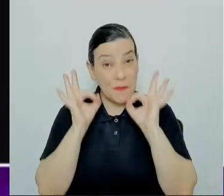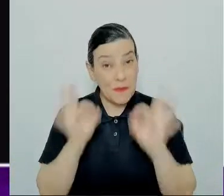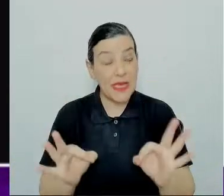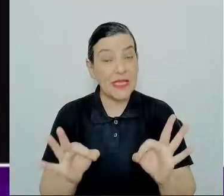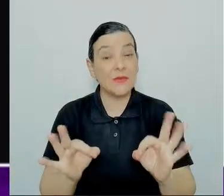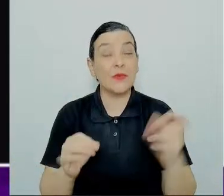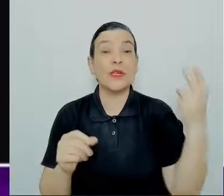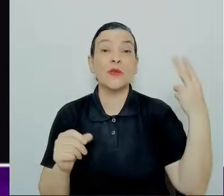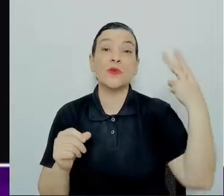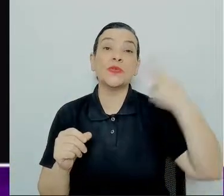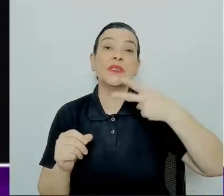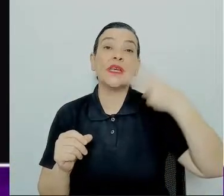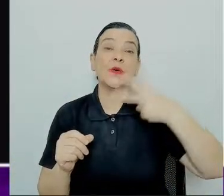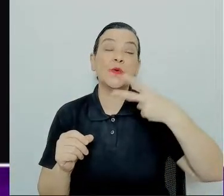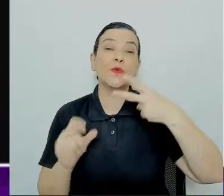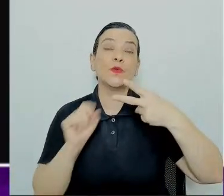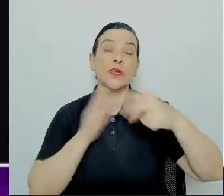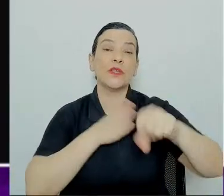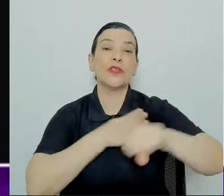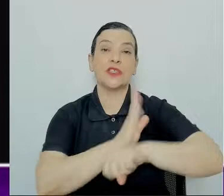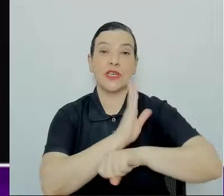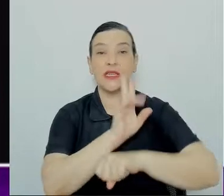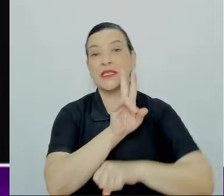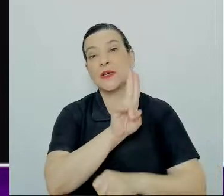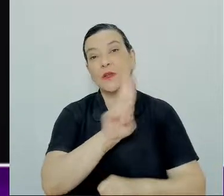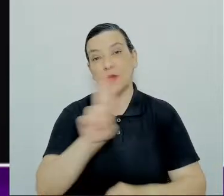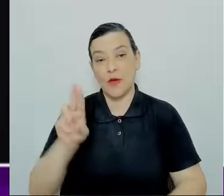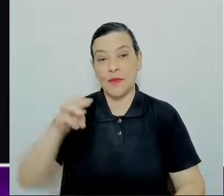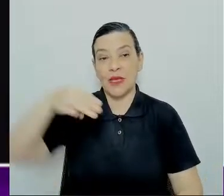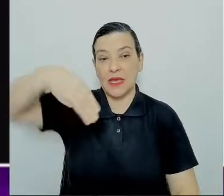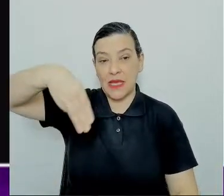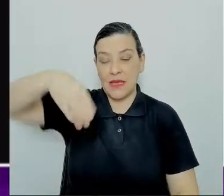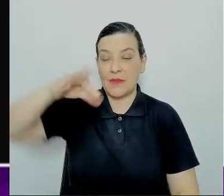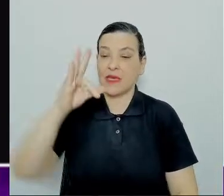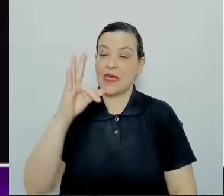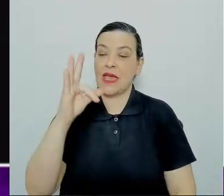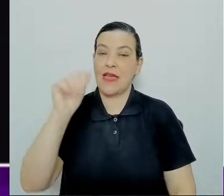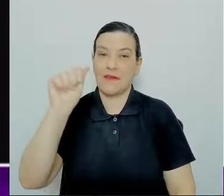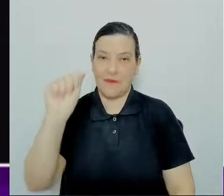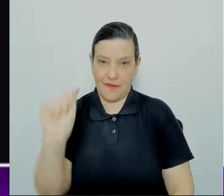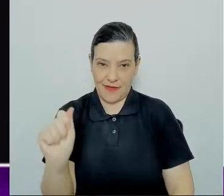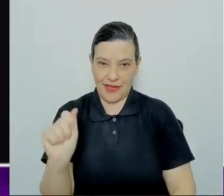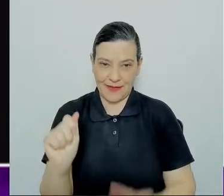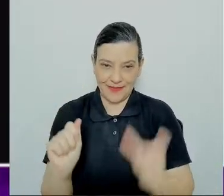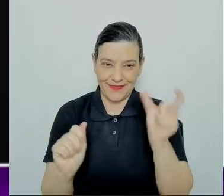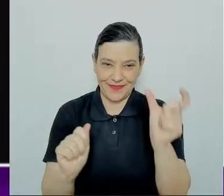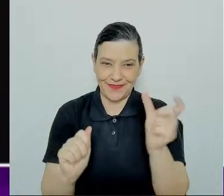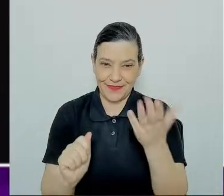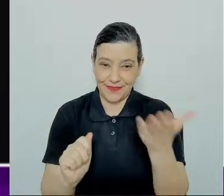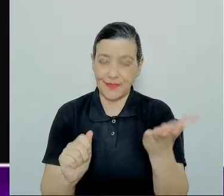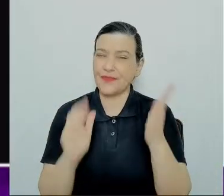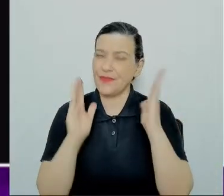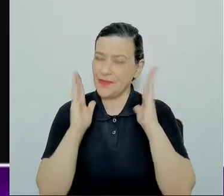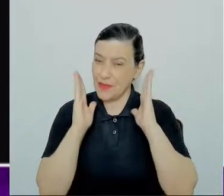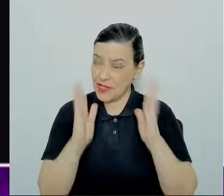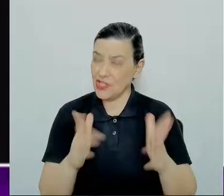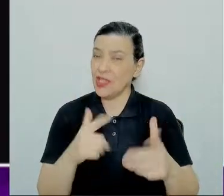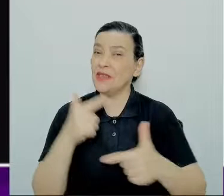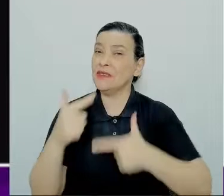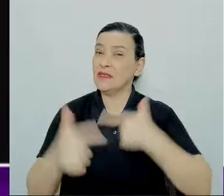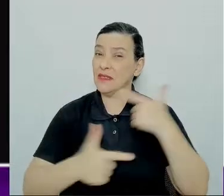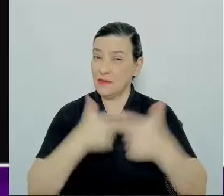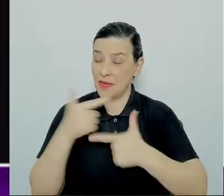fator de autenticação, que a gente chama de MFA, que é o Multifactor Authenticator. Nós já trabalhamos isso até mesmo